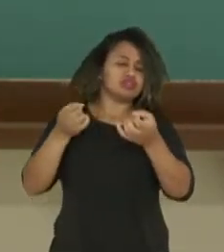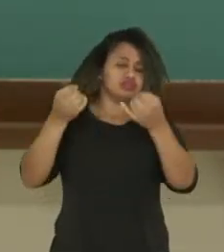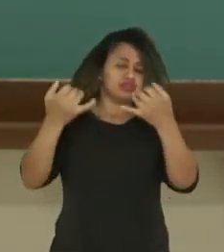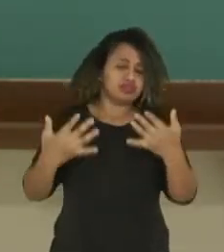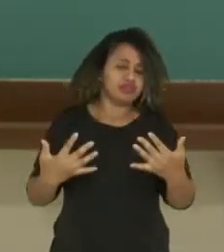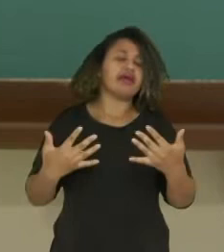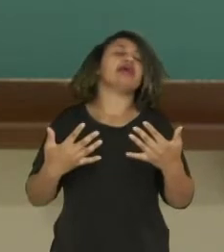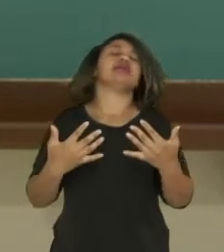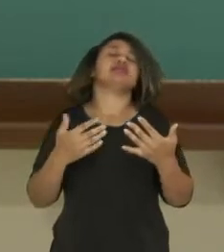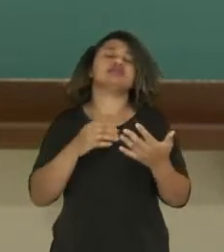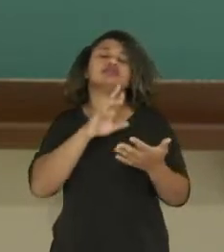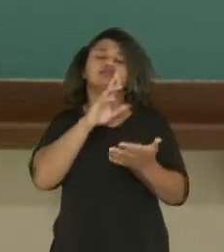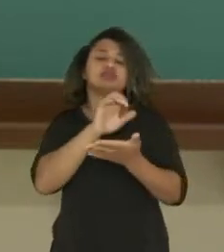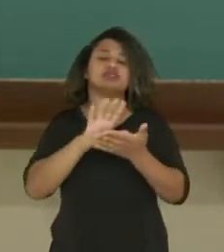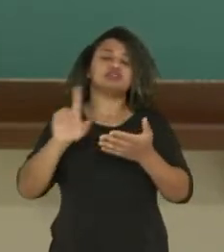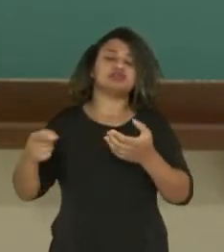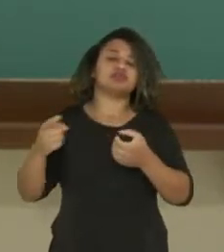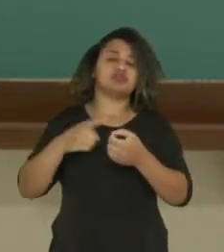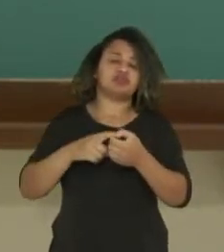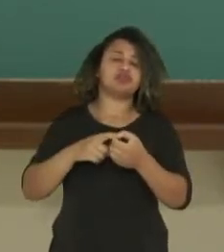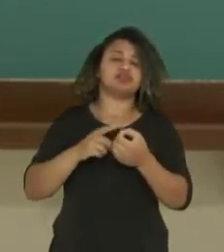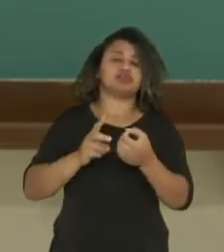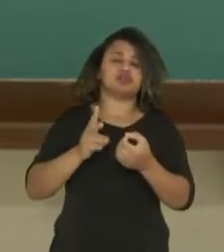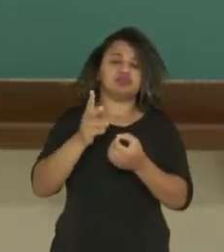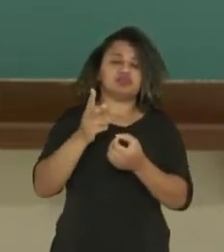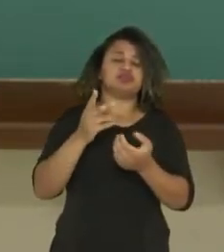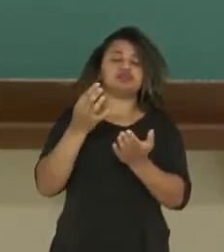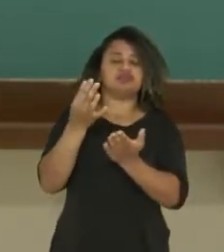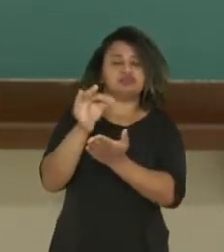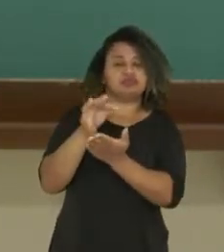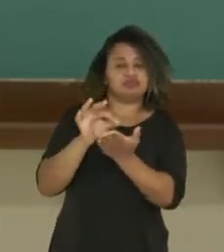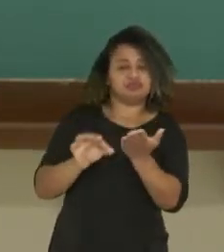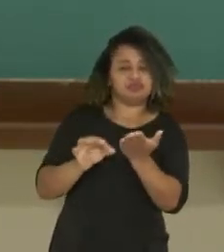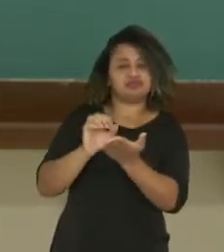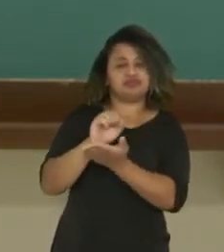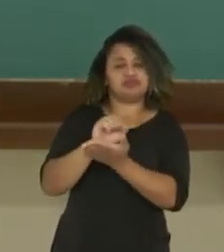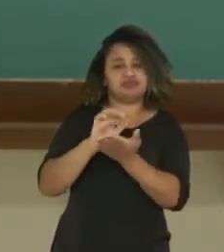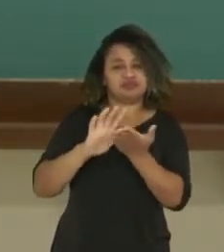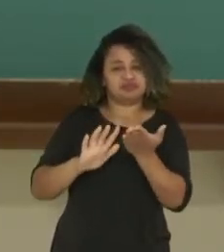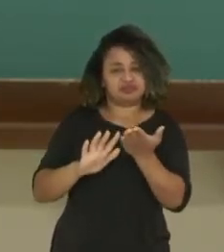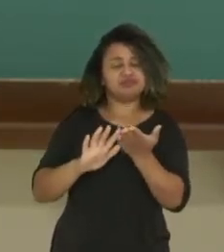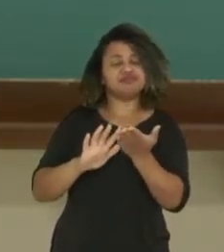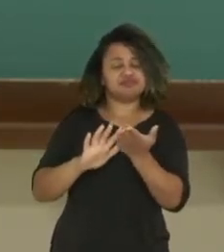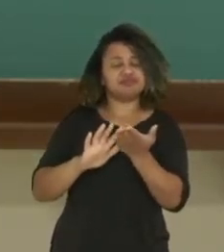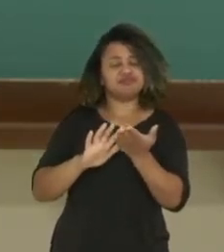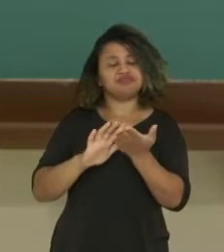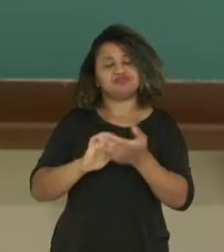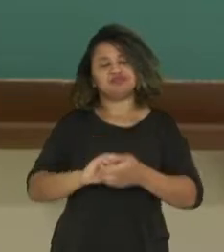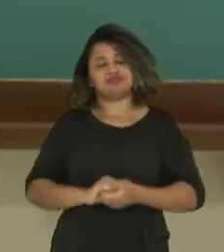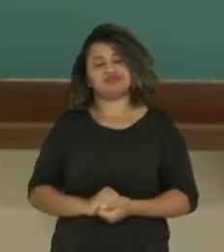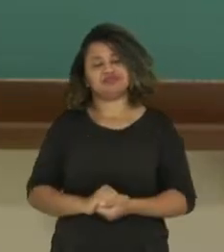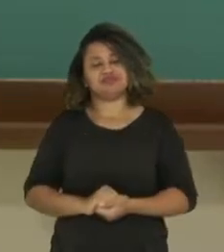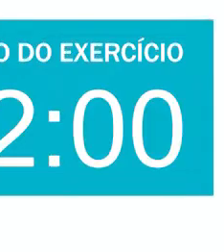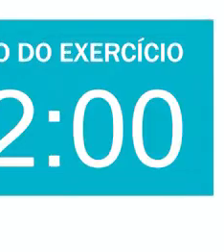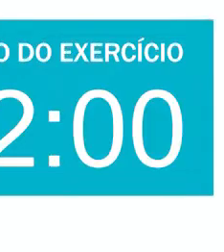aula e voltamos na sequência com as possíveis sugestões e reflexões aí